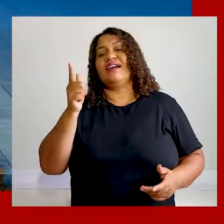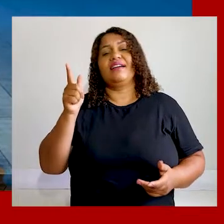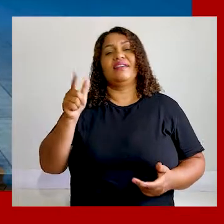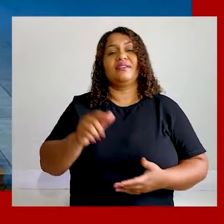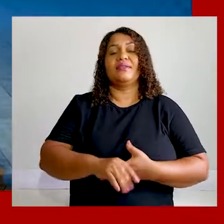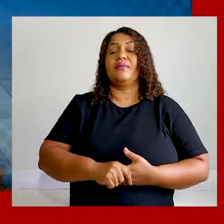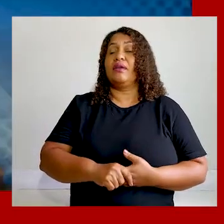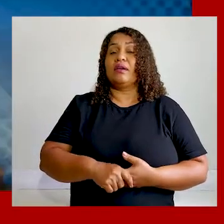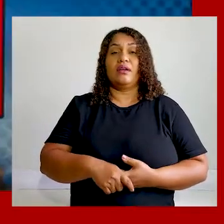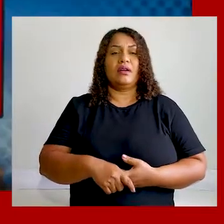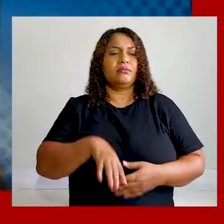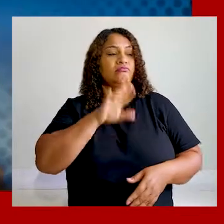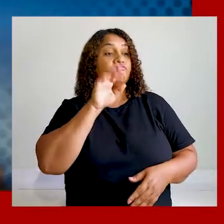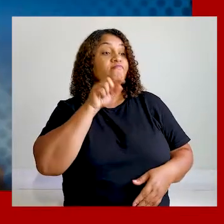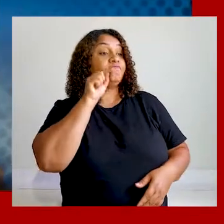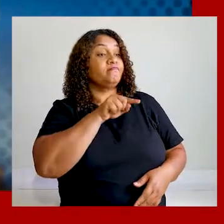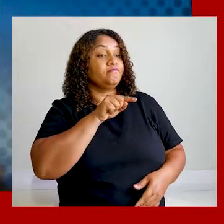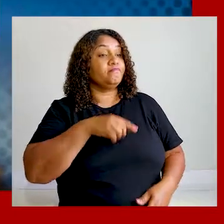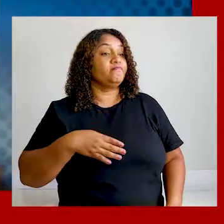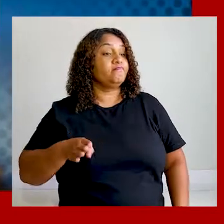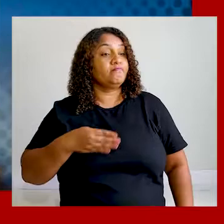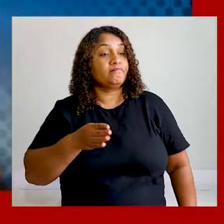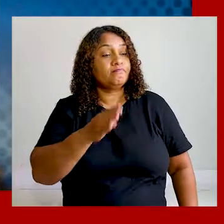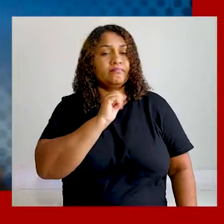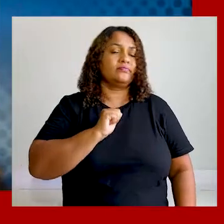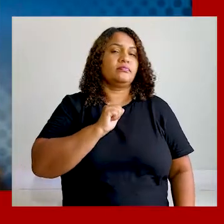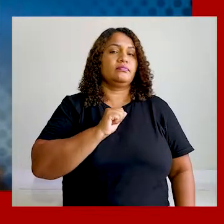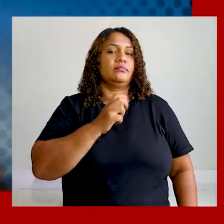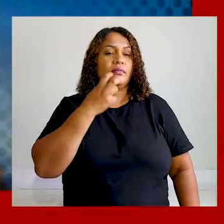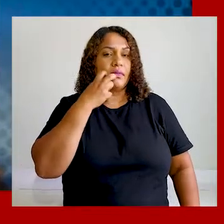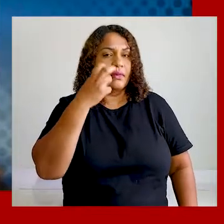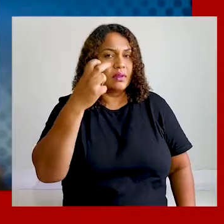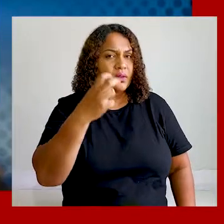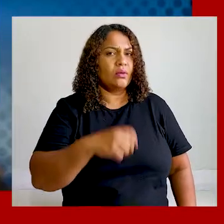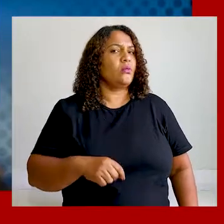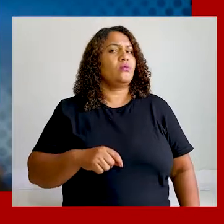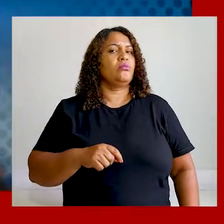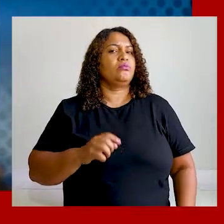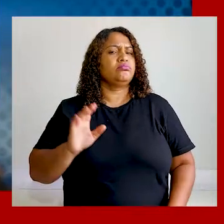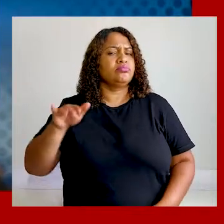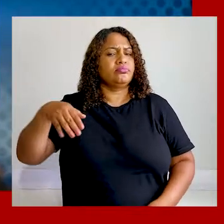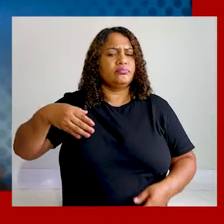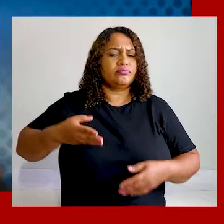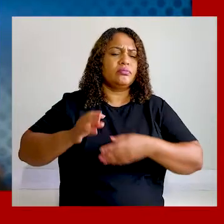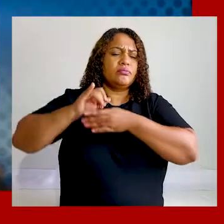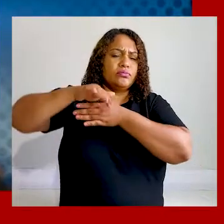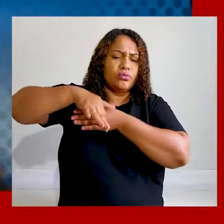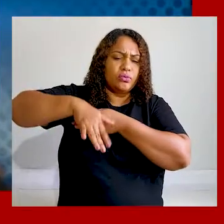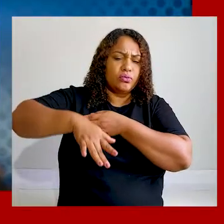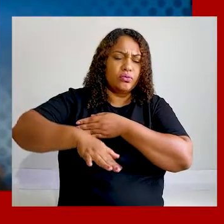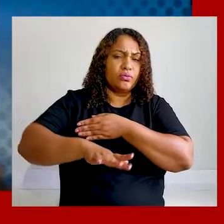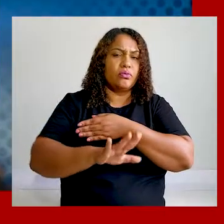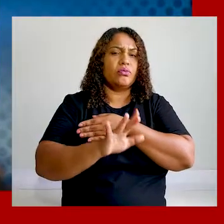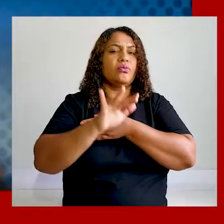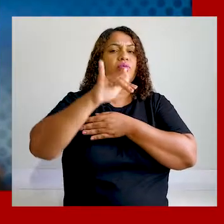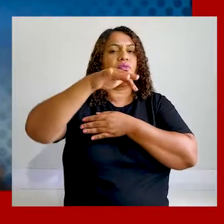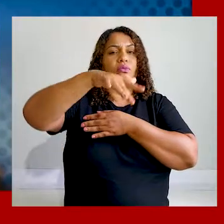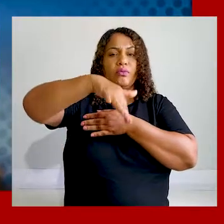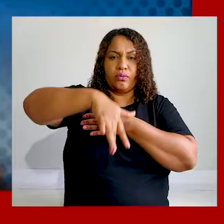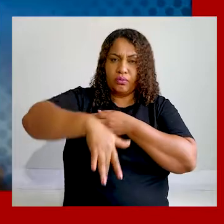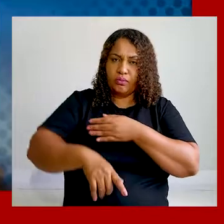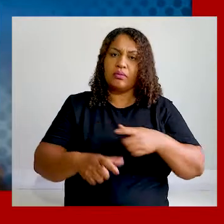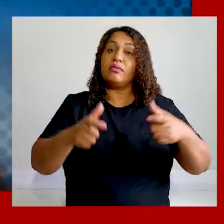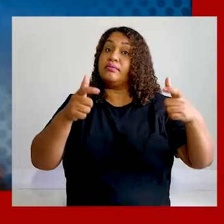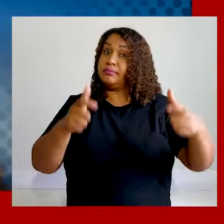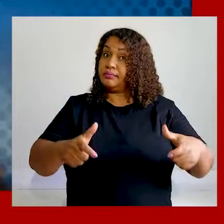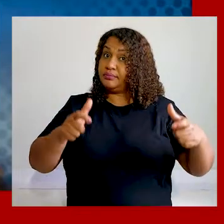fresca. Alto lá! Gritou um dos afluentes do rio, que desaguava suas